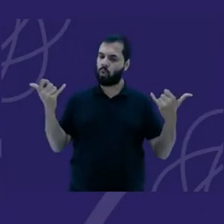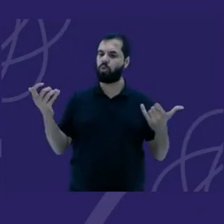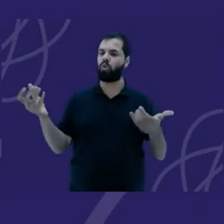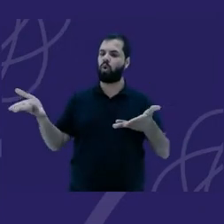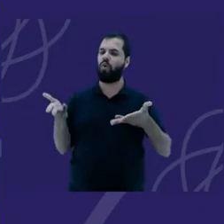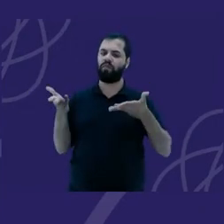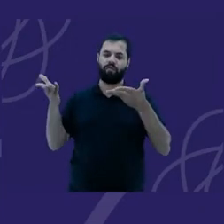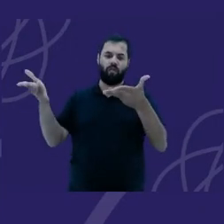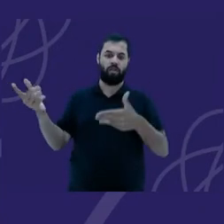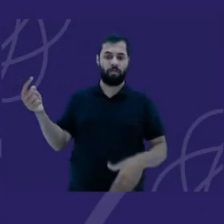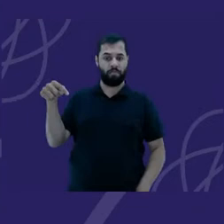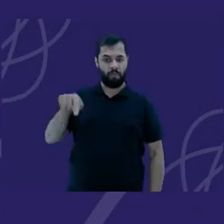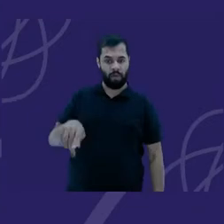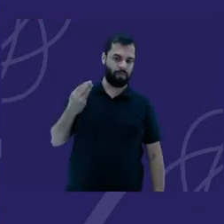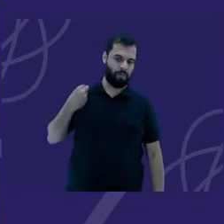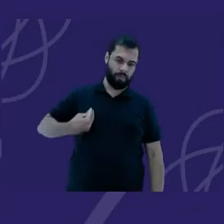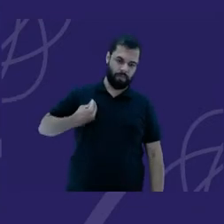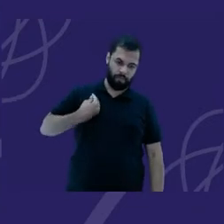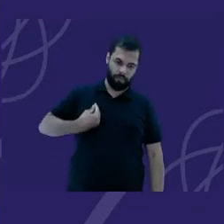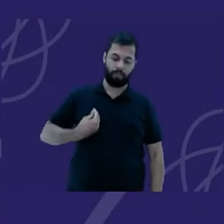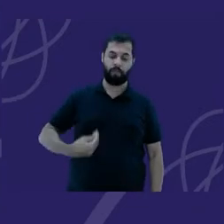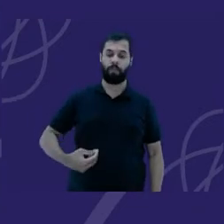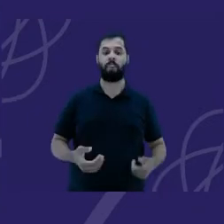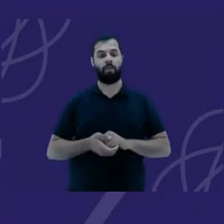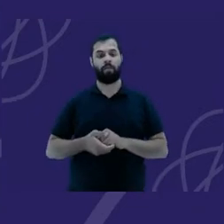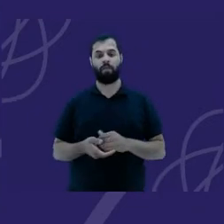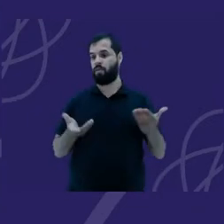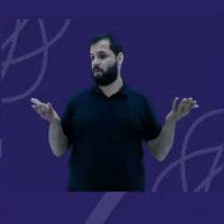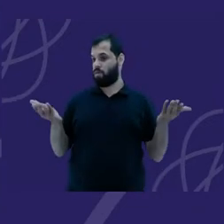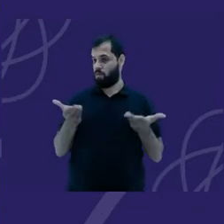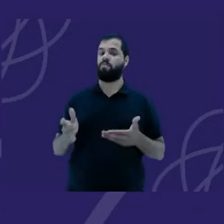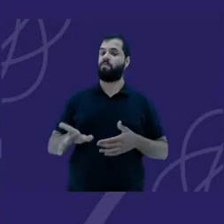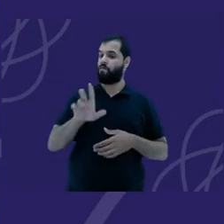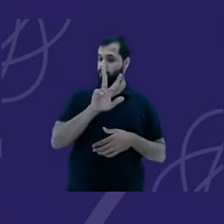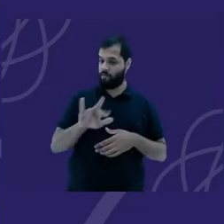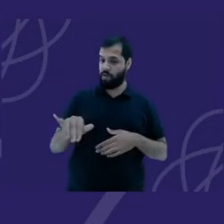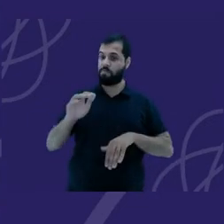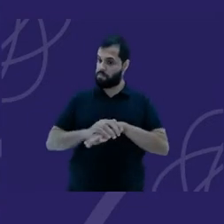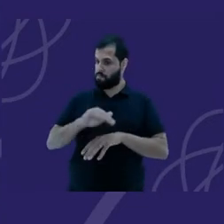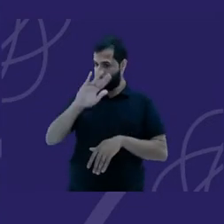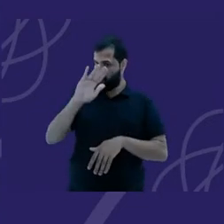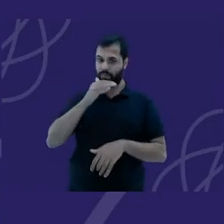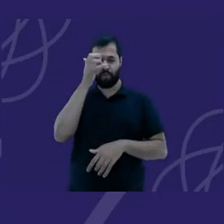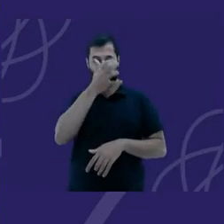convidado. Tá? E agora vamos à música, né?